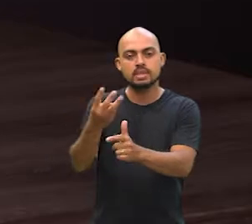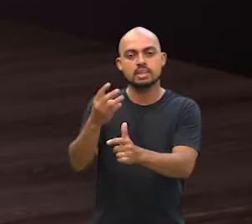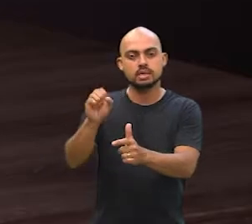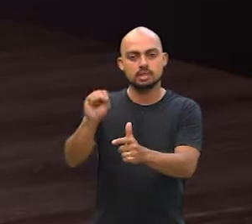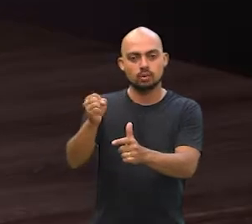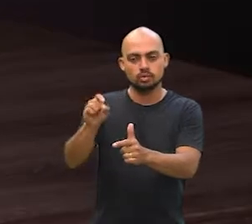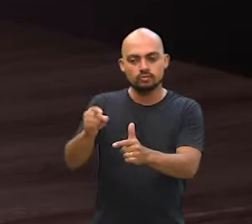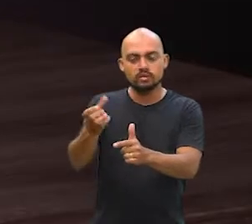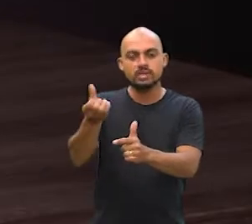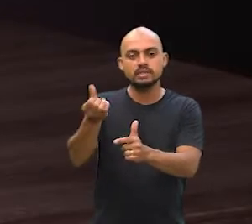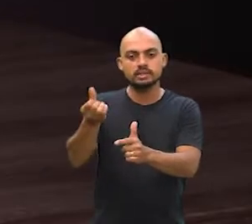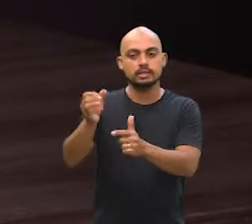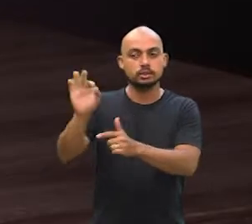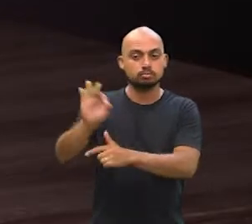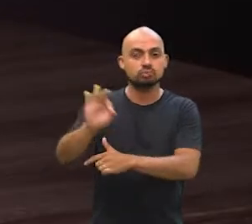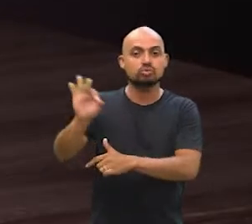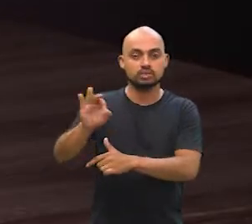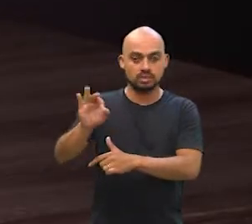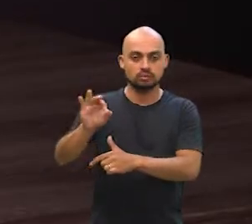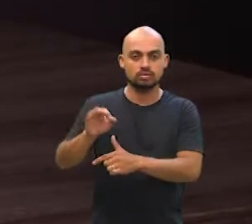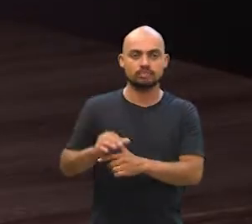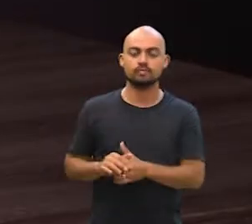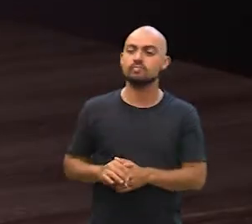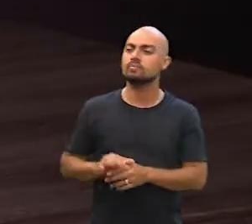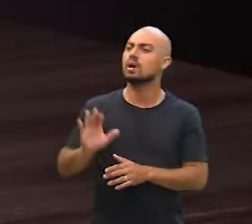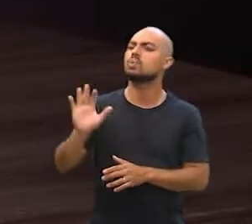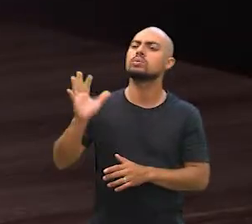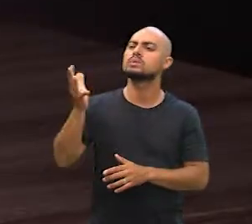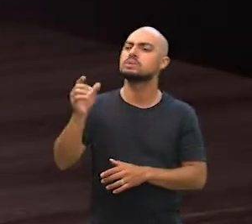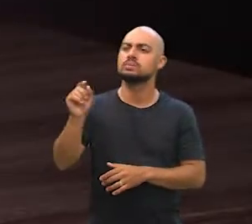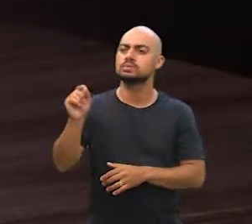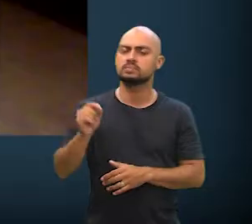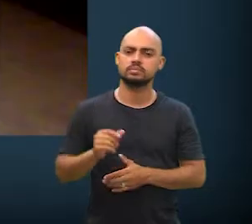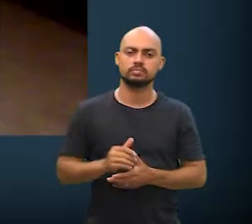38,6% no quadro de funcionários. O que aconteceu?